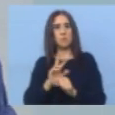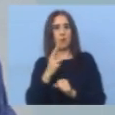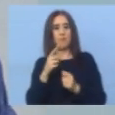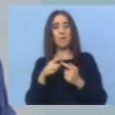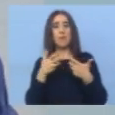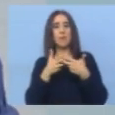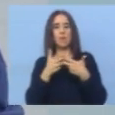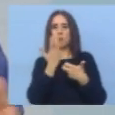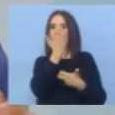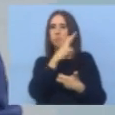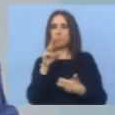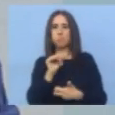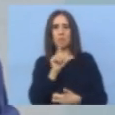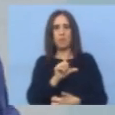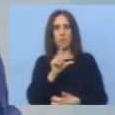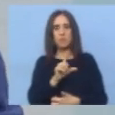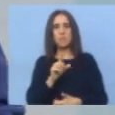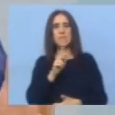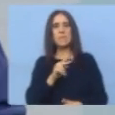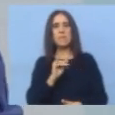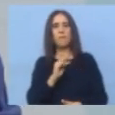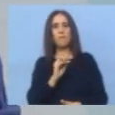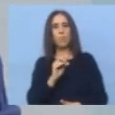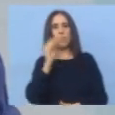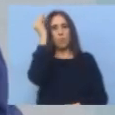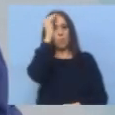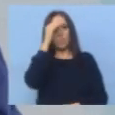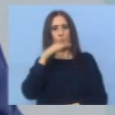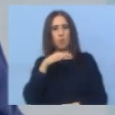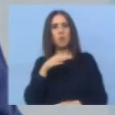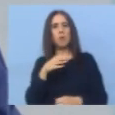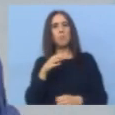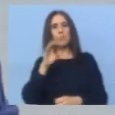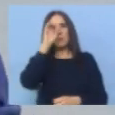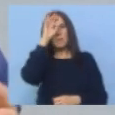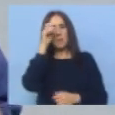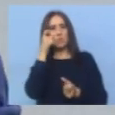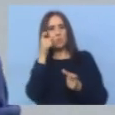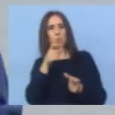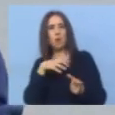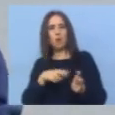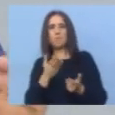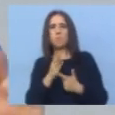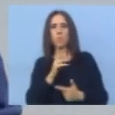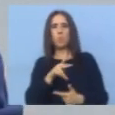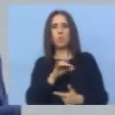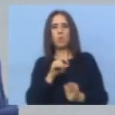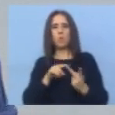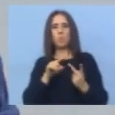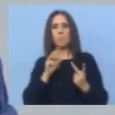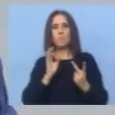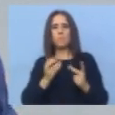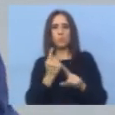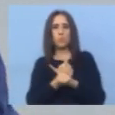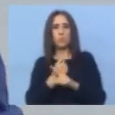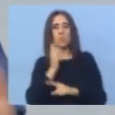no leste, na zona de Kivu, para controlar os minerais, como o coltan, o tântalo, que usamos nos